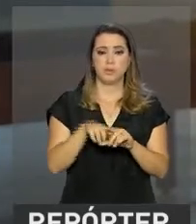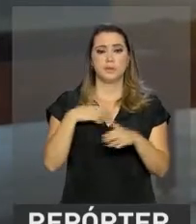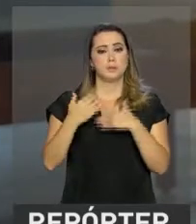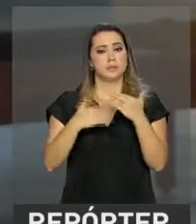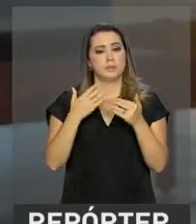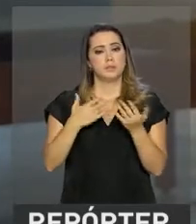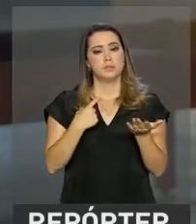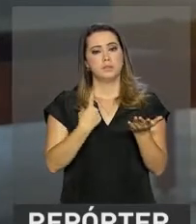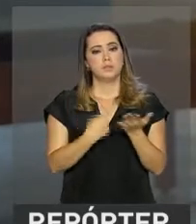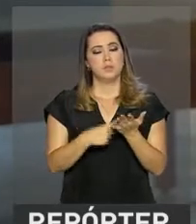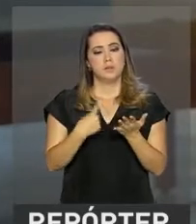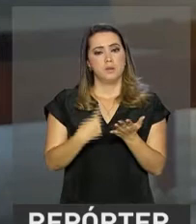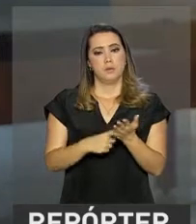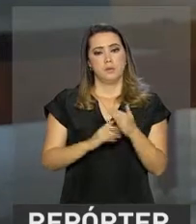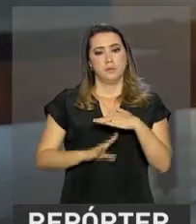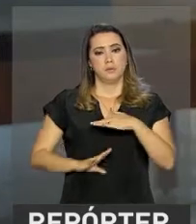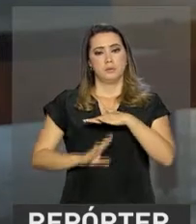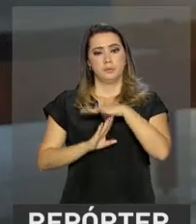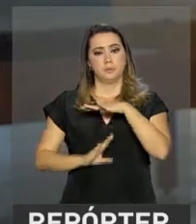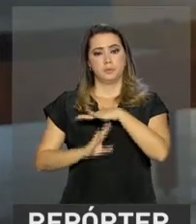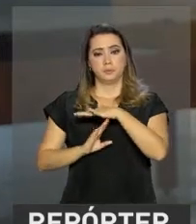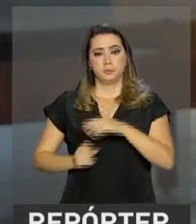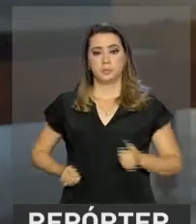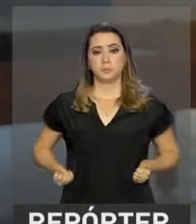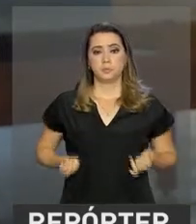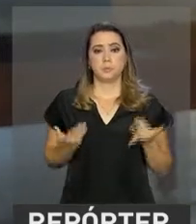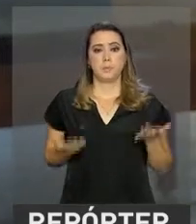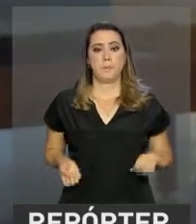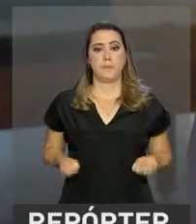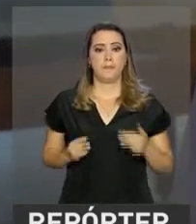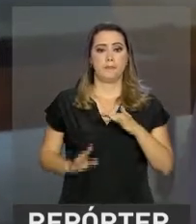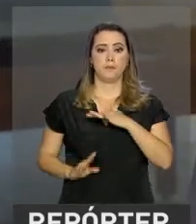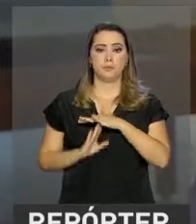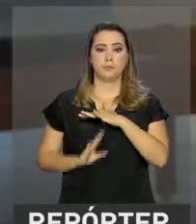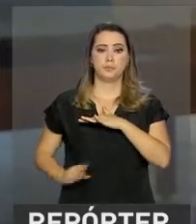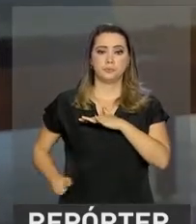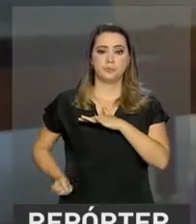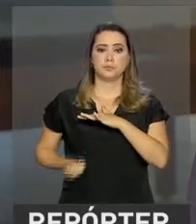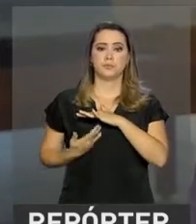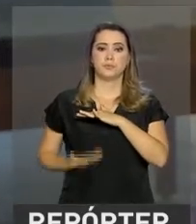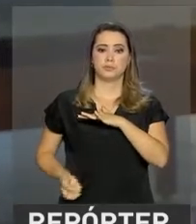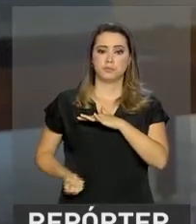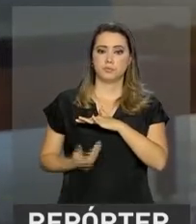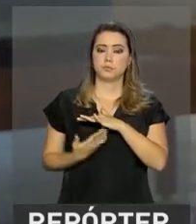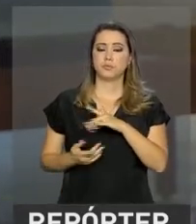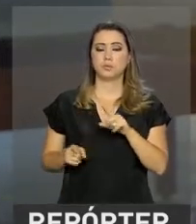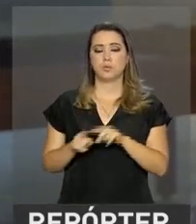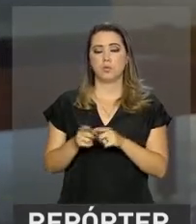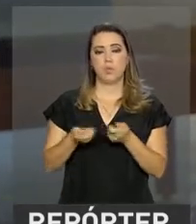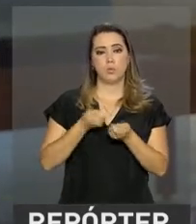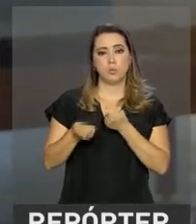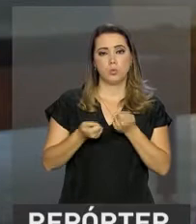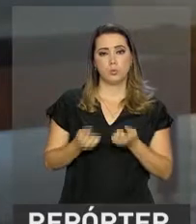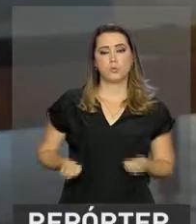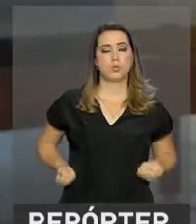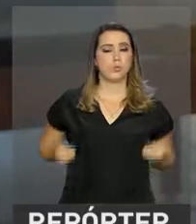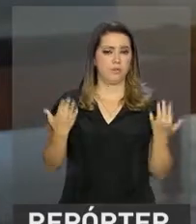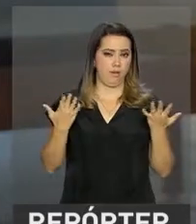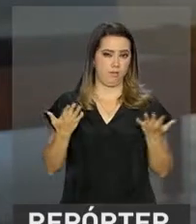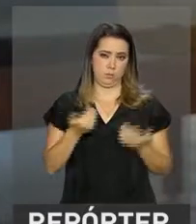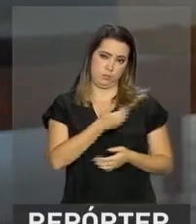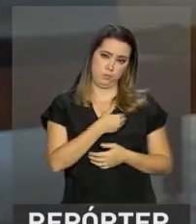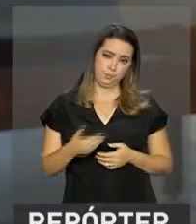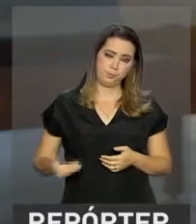de cumprimento do teto dos gastos públicos, ou seja, manter as contas do governo em ordem. Não